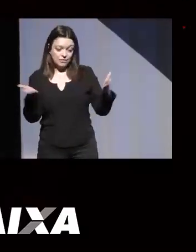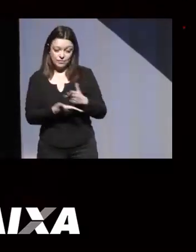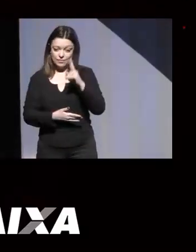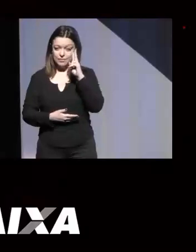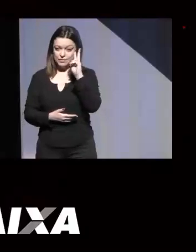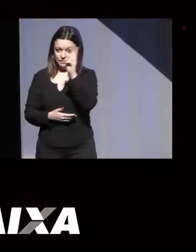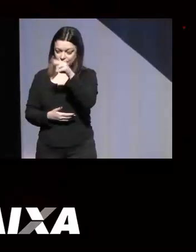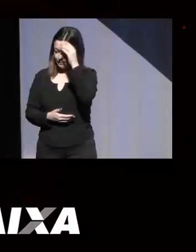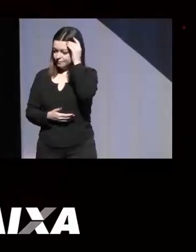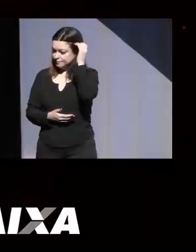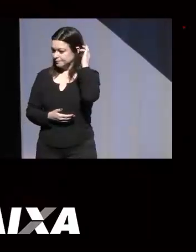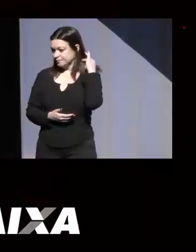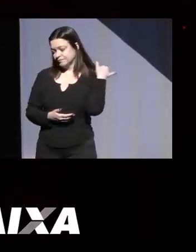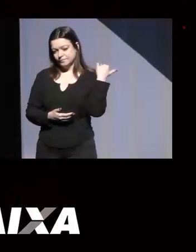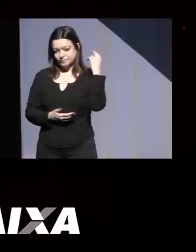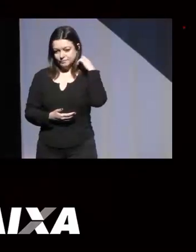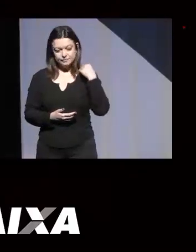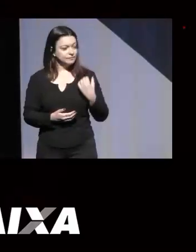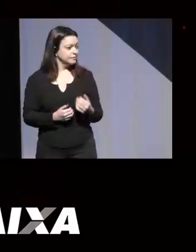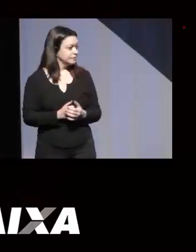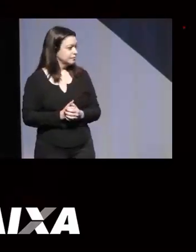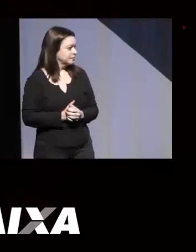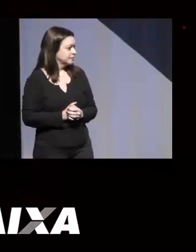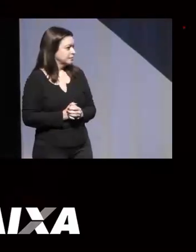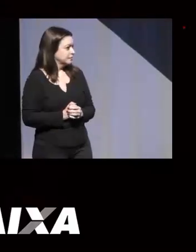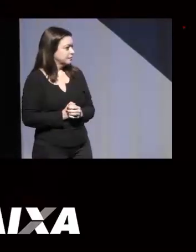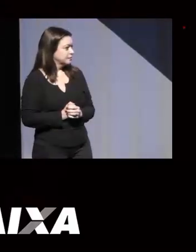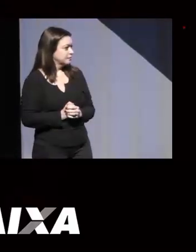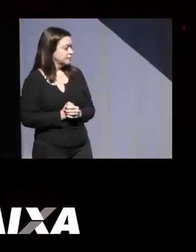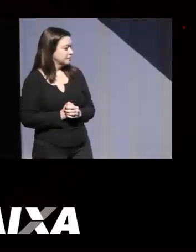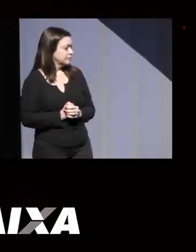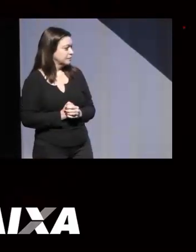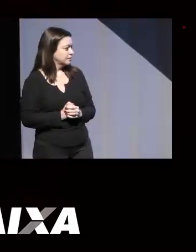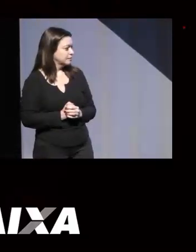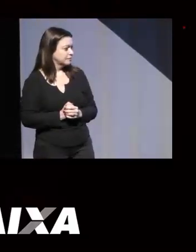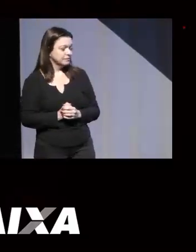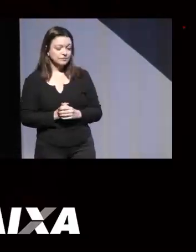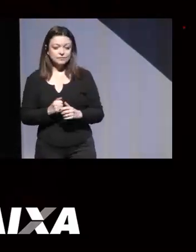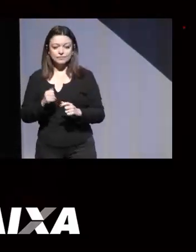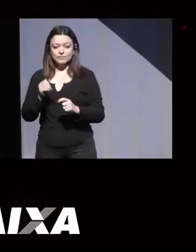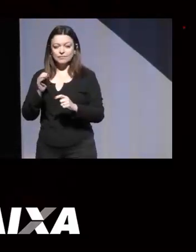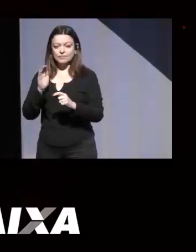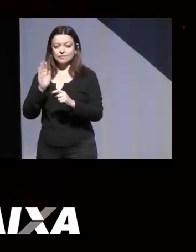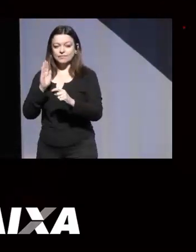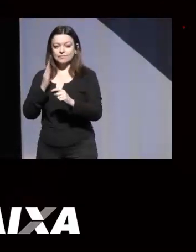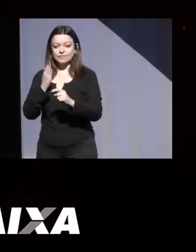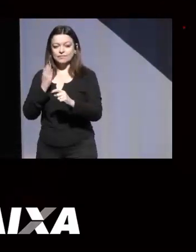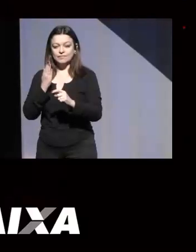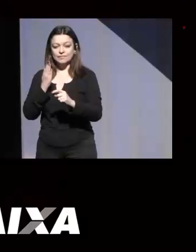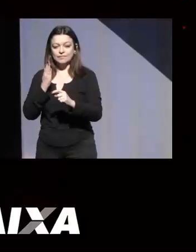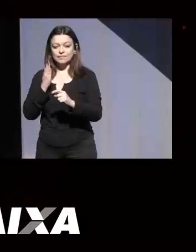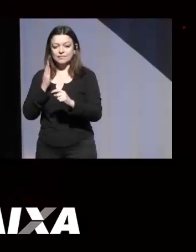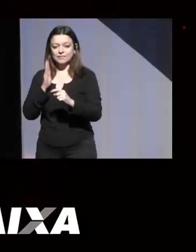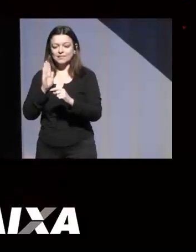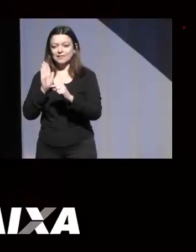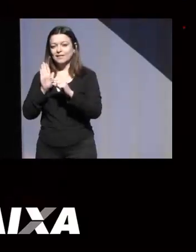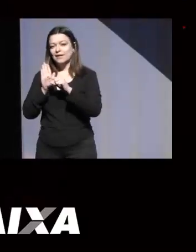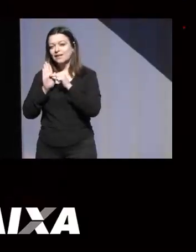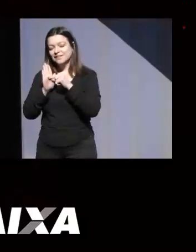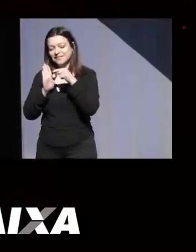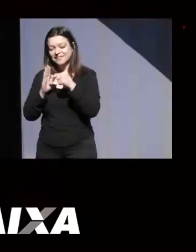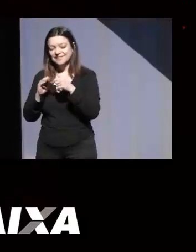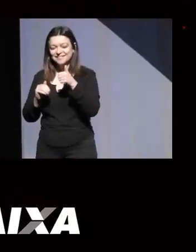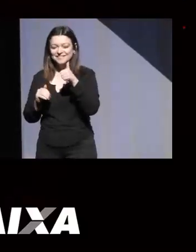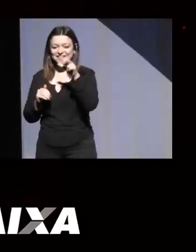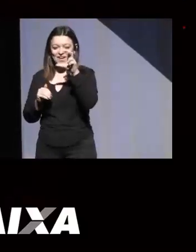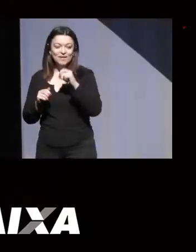Então, o artigo... Olha, eu vou cair aqui. O artigo 156, aqui é tão grande que a gente... Poderá prever